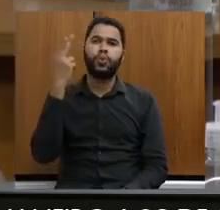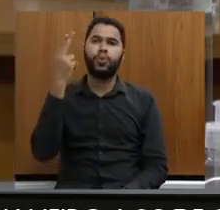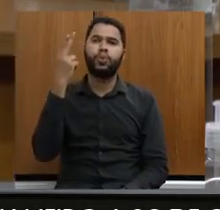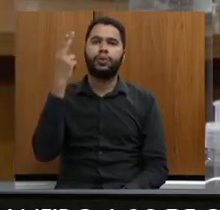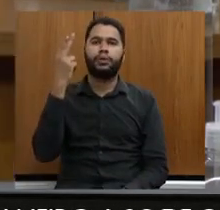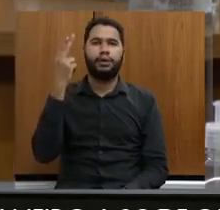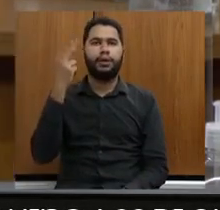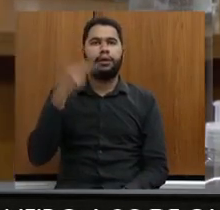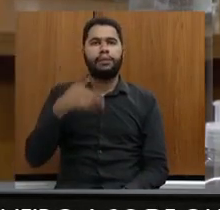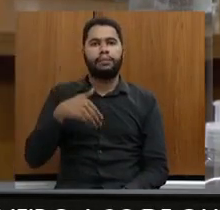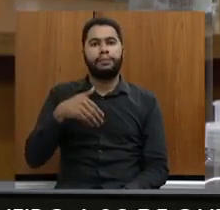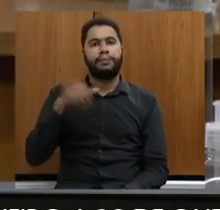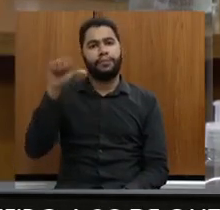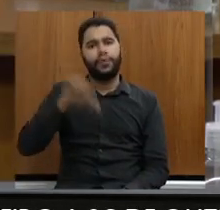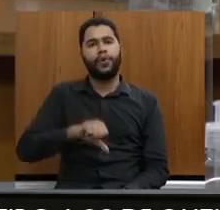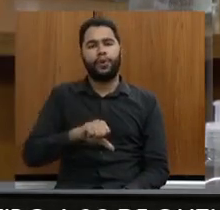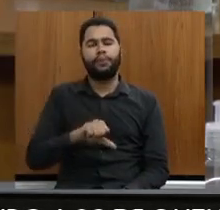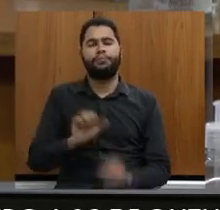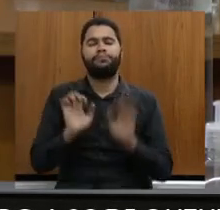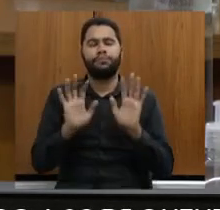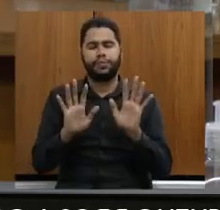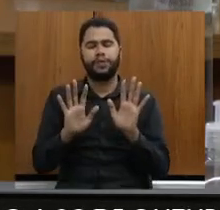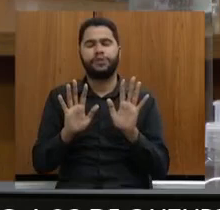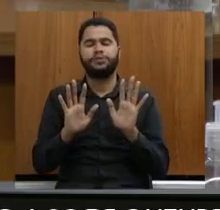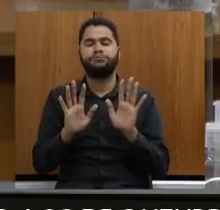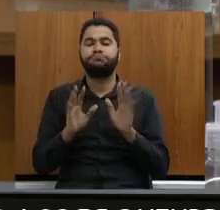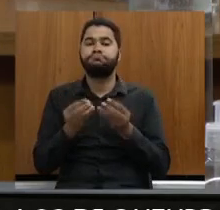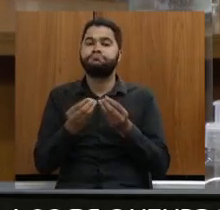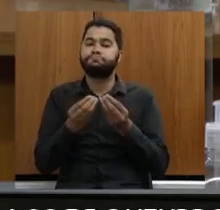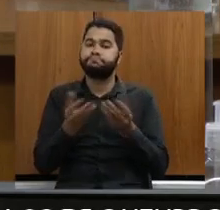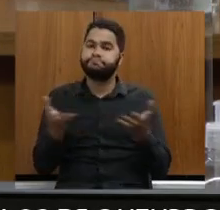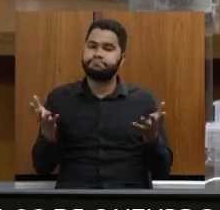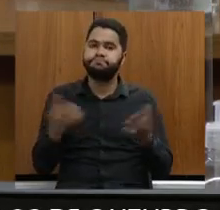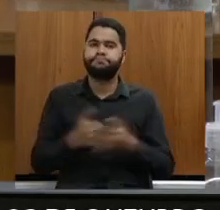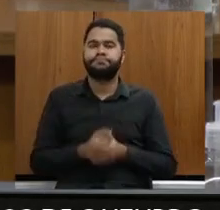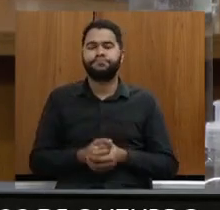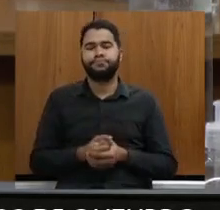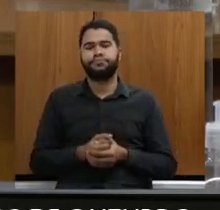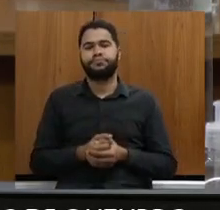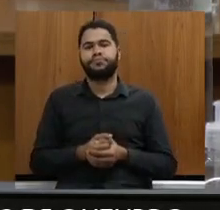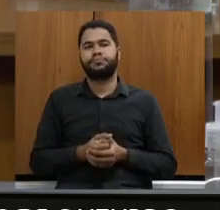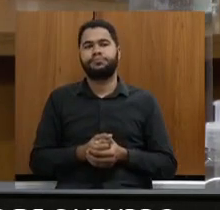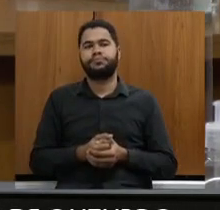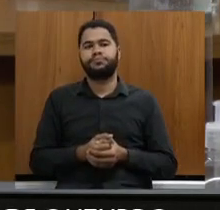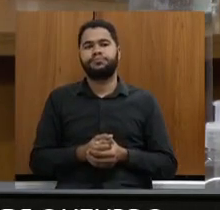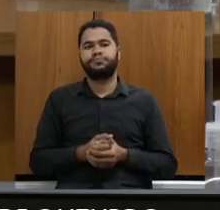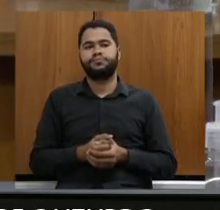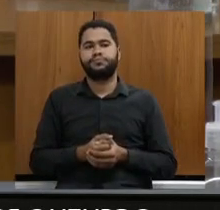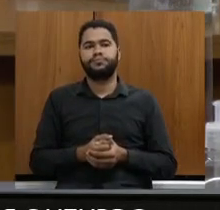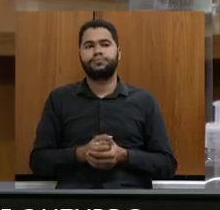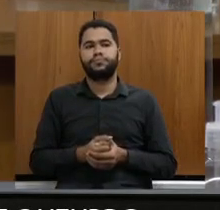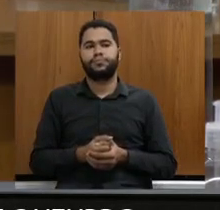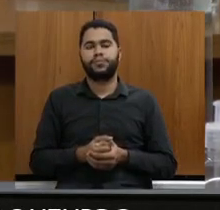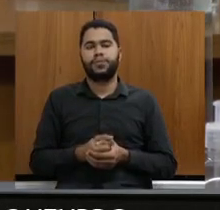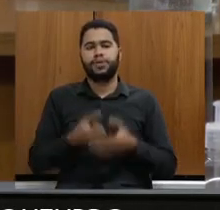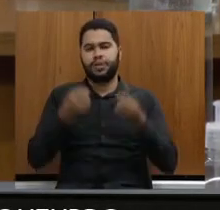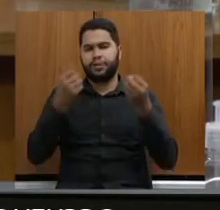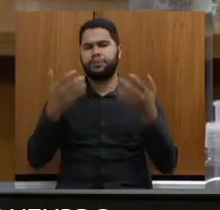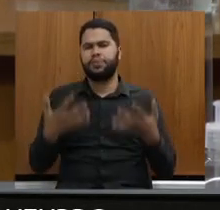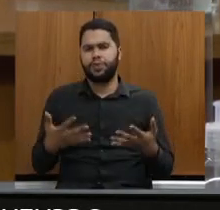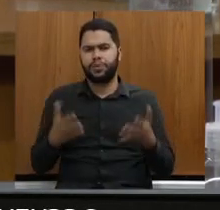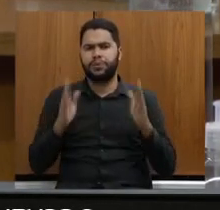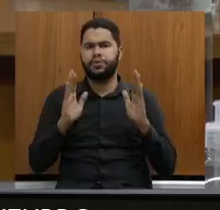o drama seria maior ainda uma coisa que eu traga de contribuição é que o Incra fala ela já